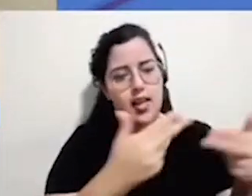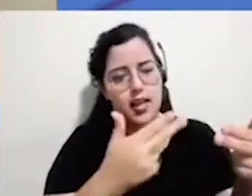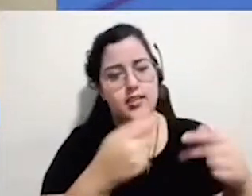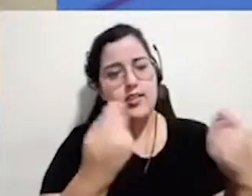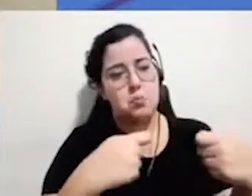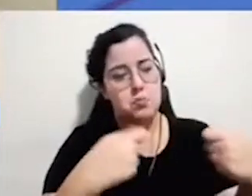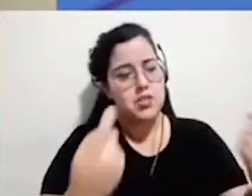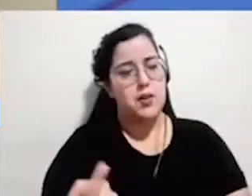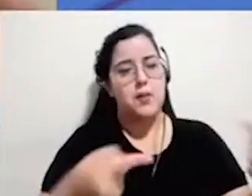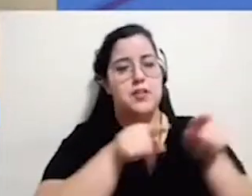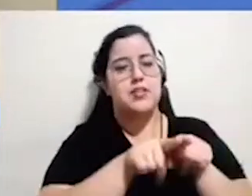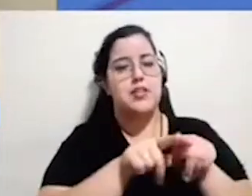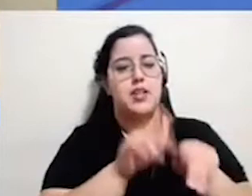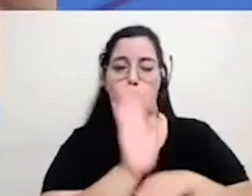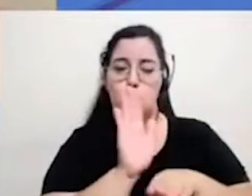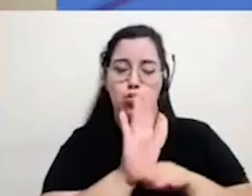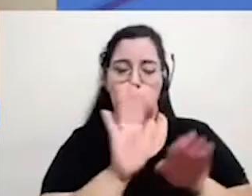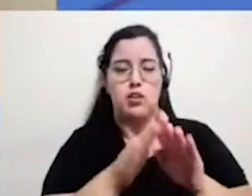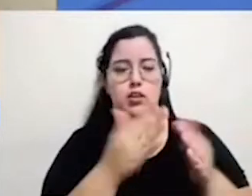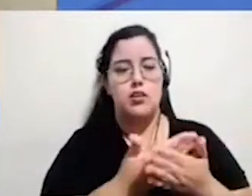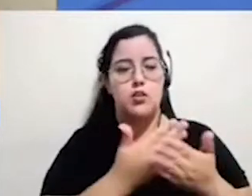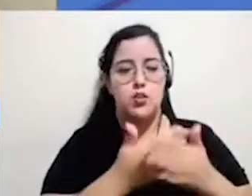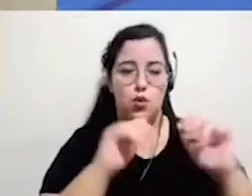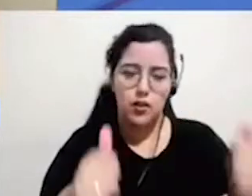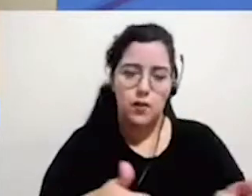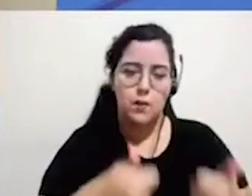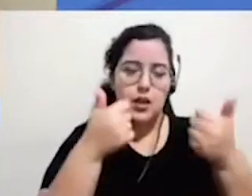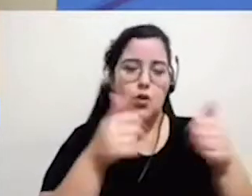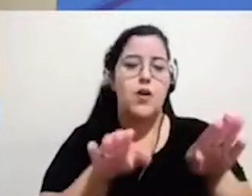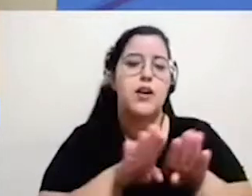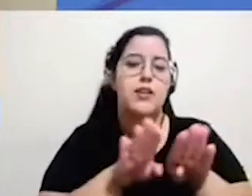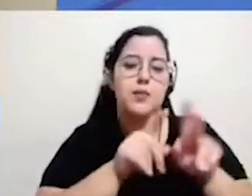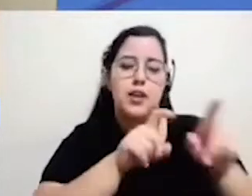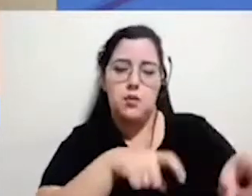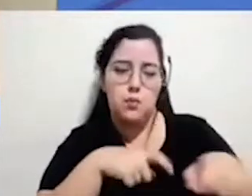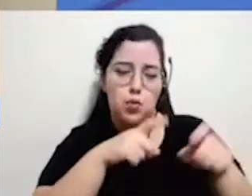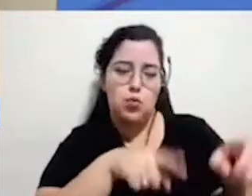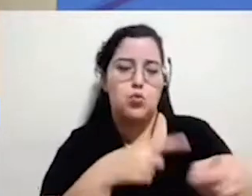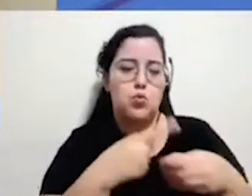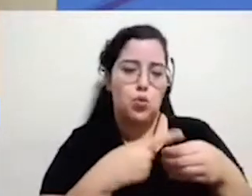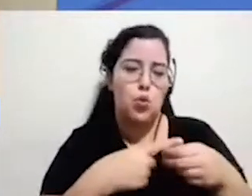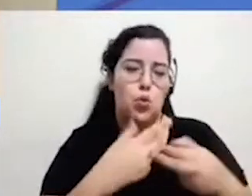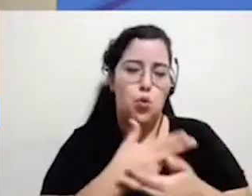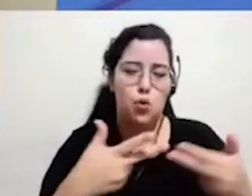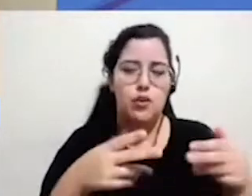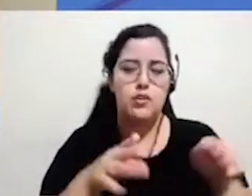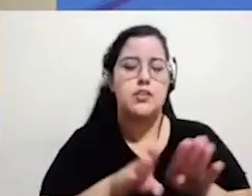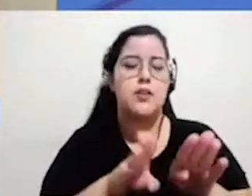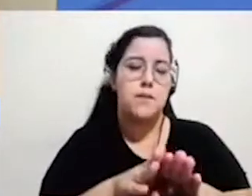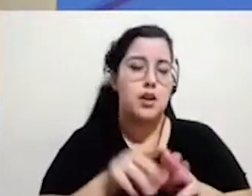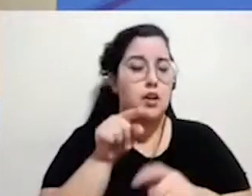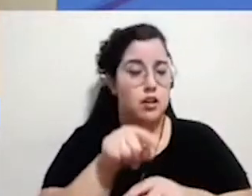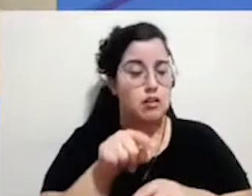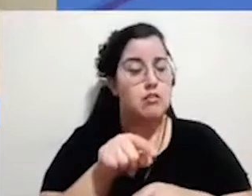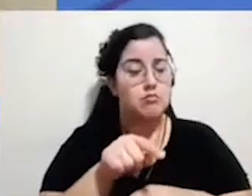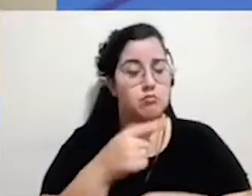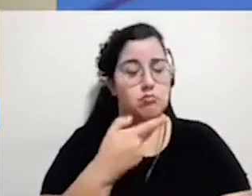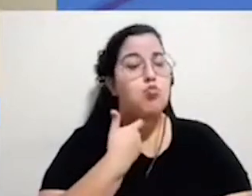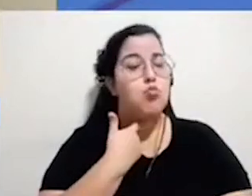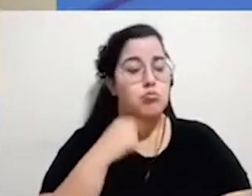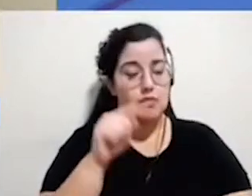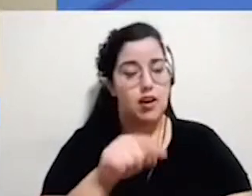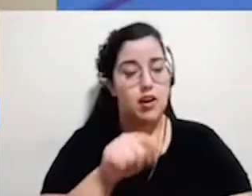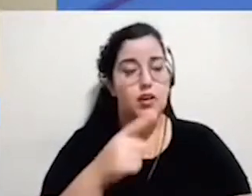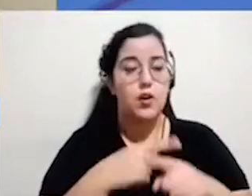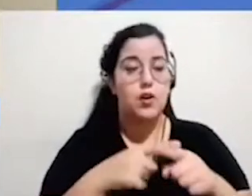né, as organizações, os pequenos produtores, ela é muito desejável. A gente,